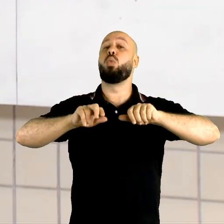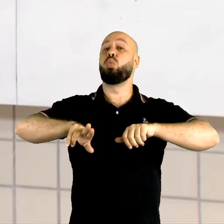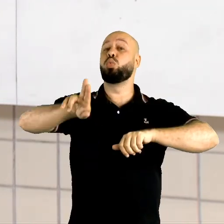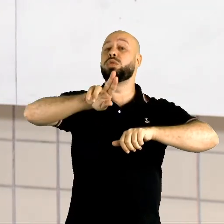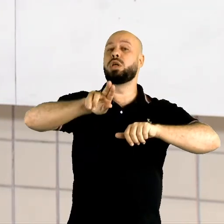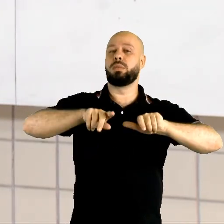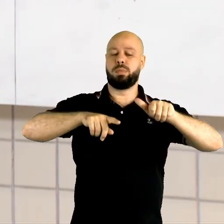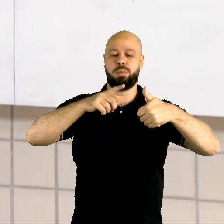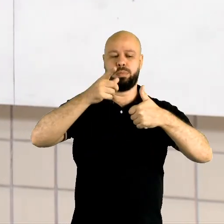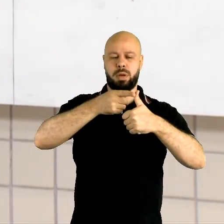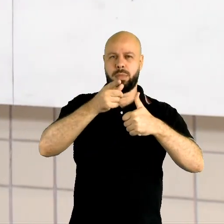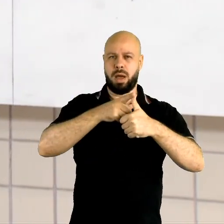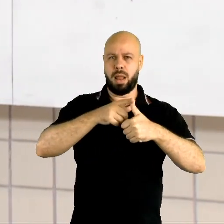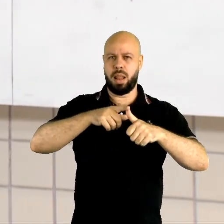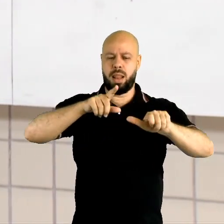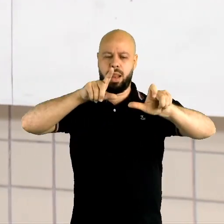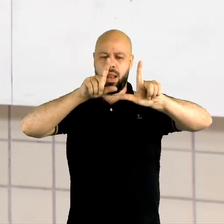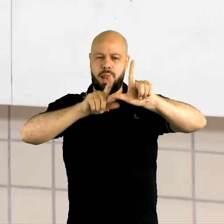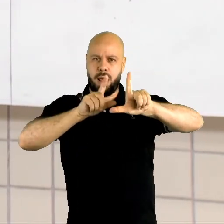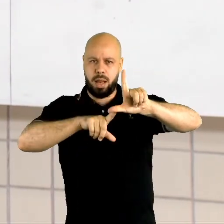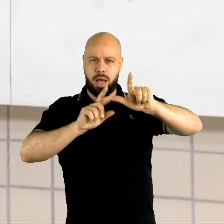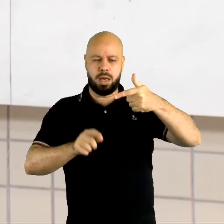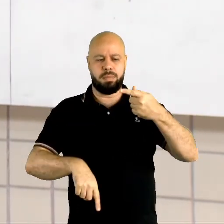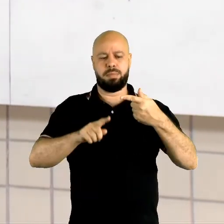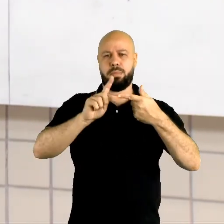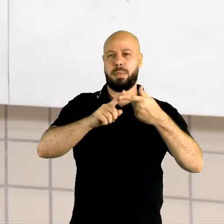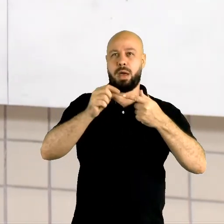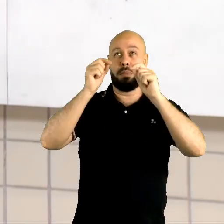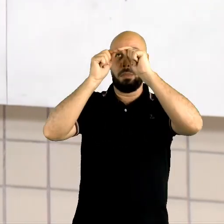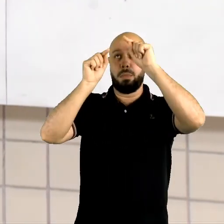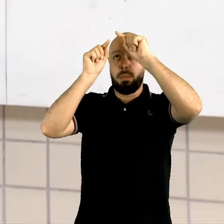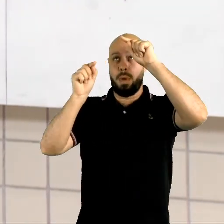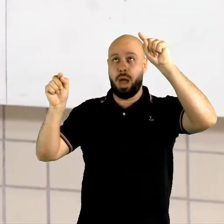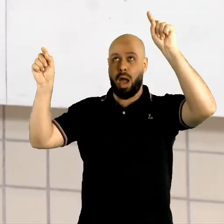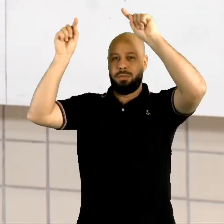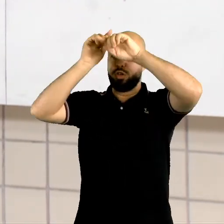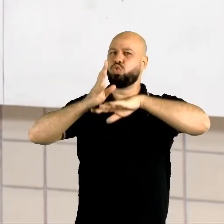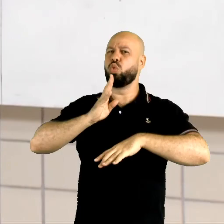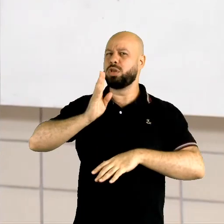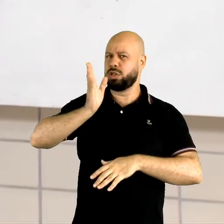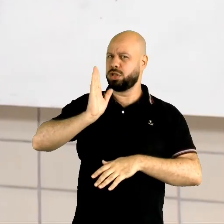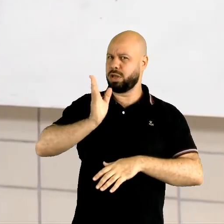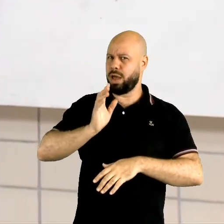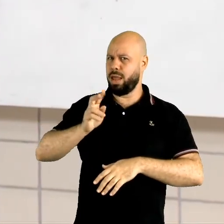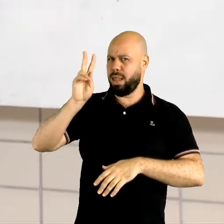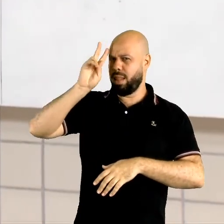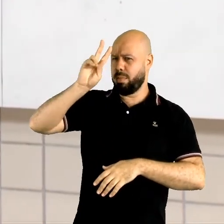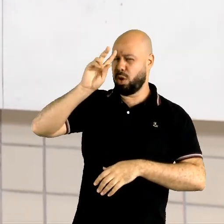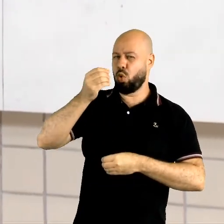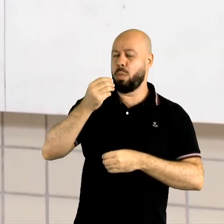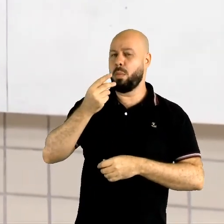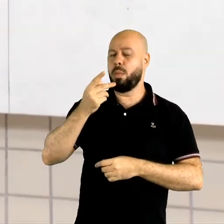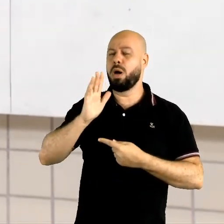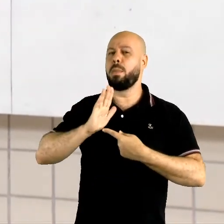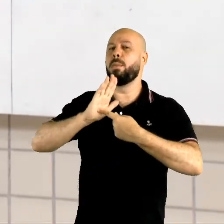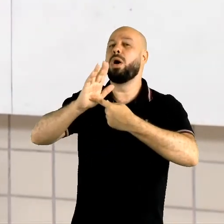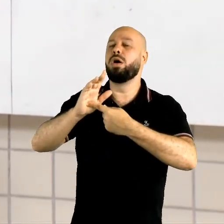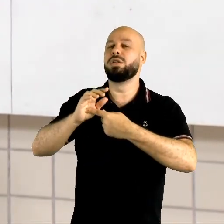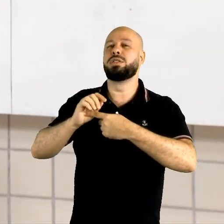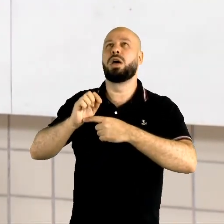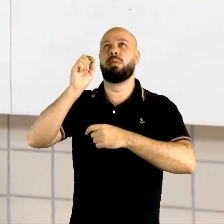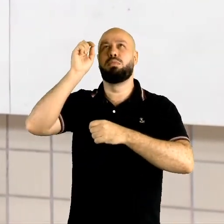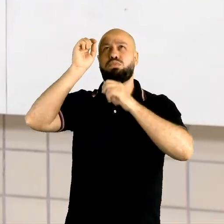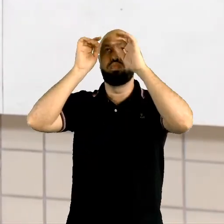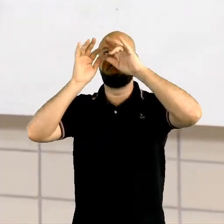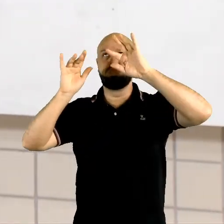balões que você conheceu aqui. Lembra daqueles balõezinhos indicando a fala, indicando o